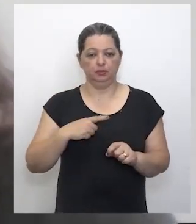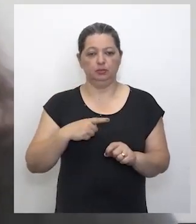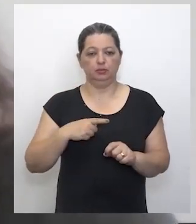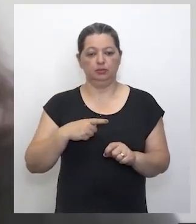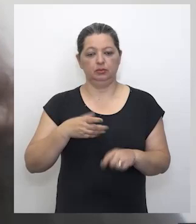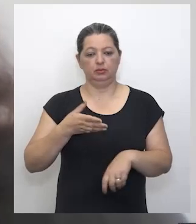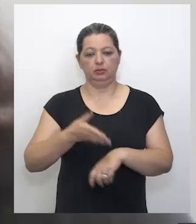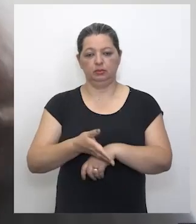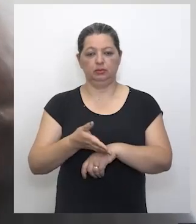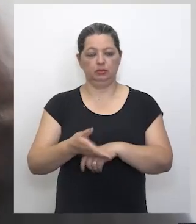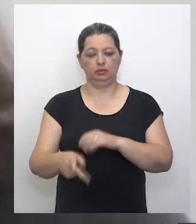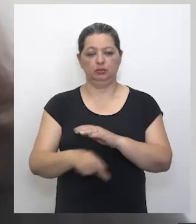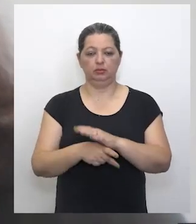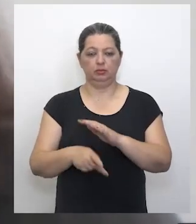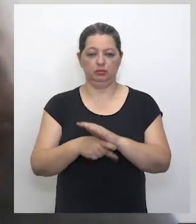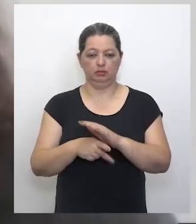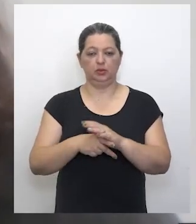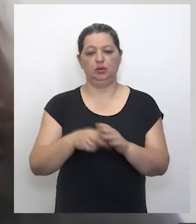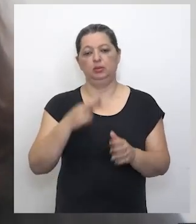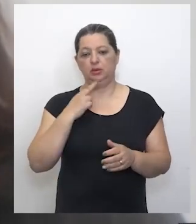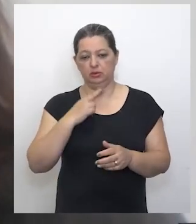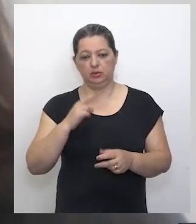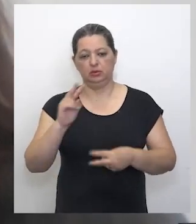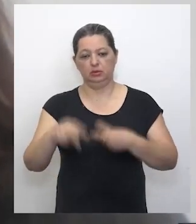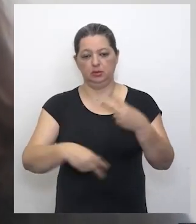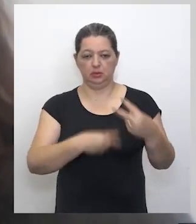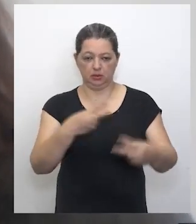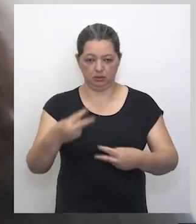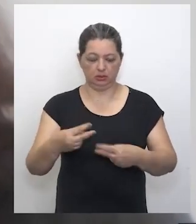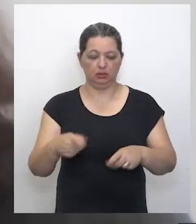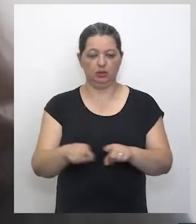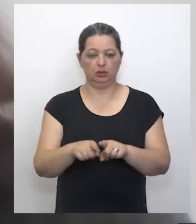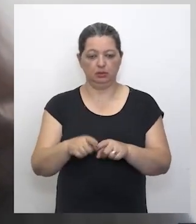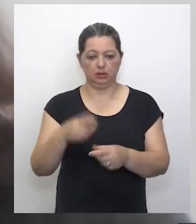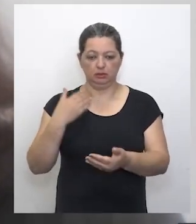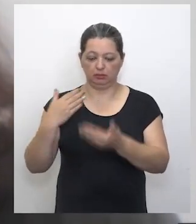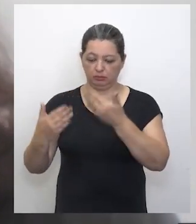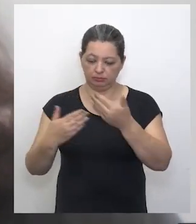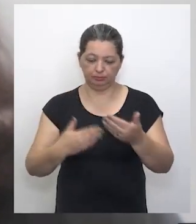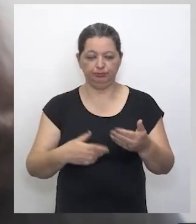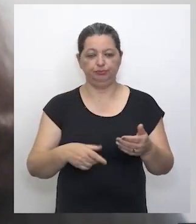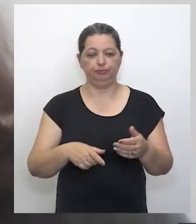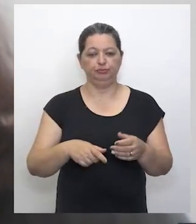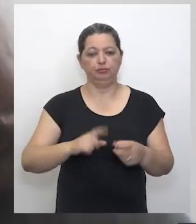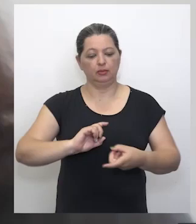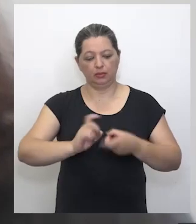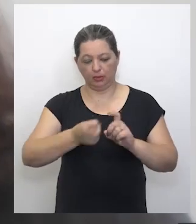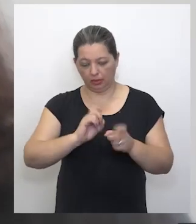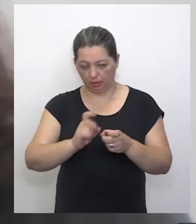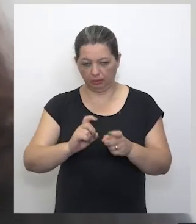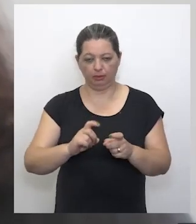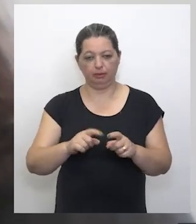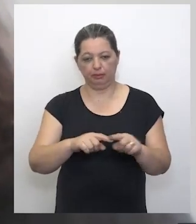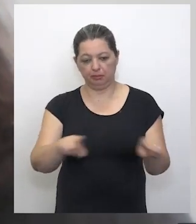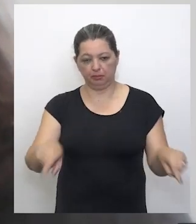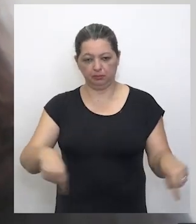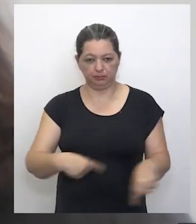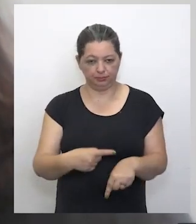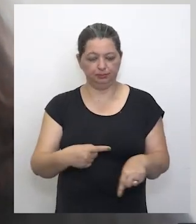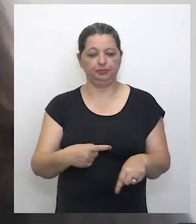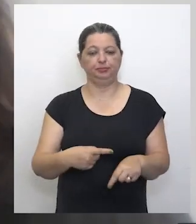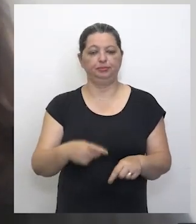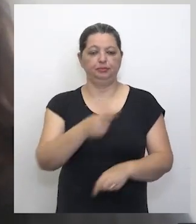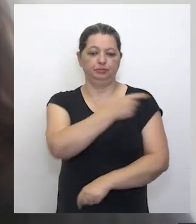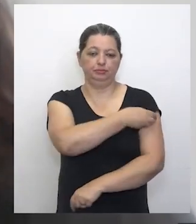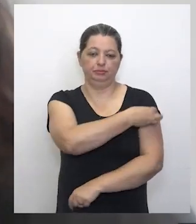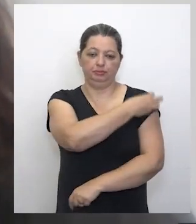resultados bimestrais e demais discussões realizadas em conselho, classe e série, e para conhecer mesmo,